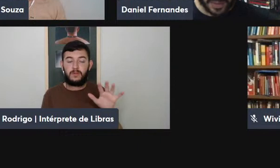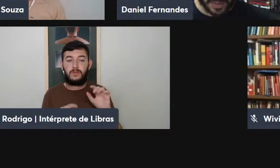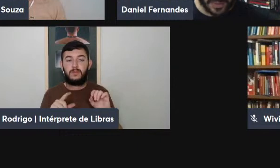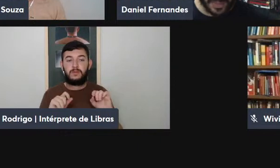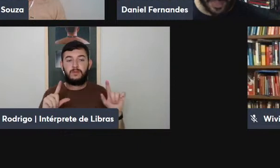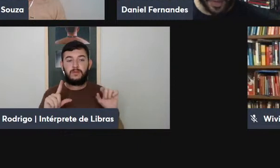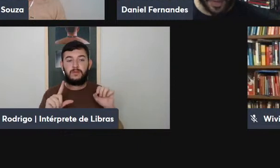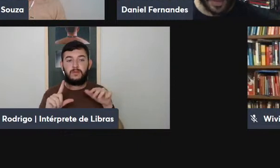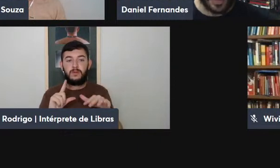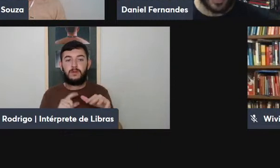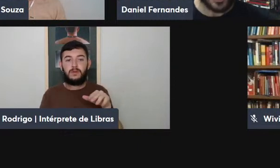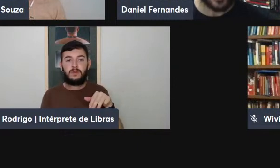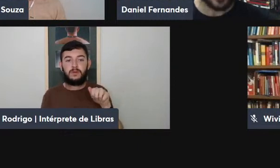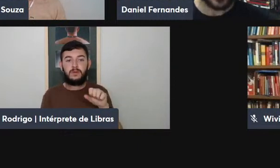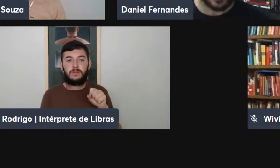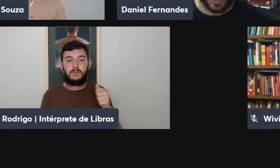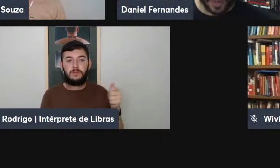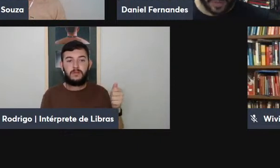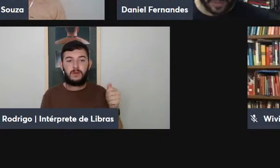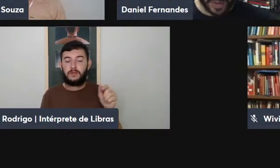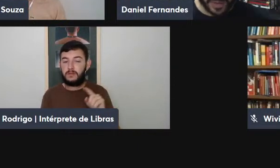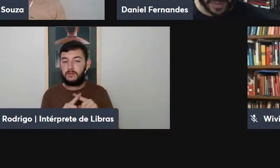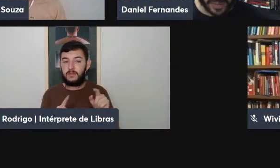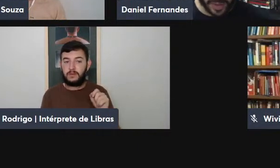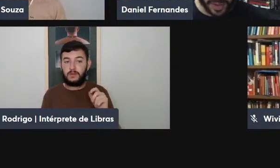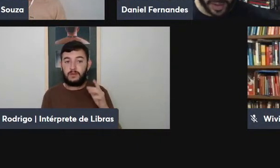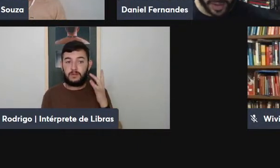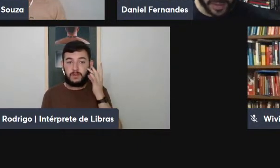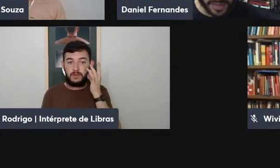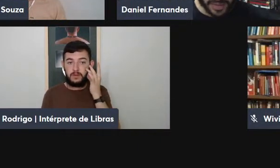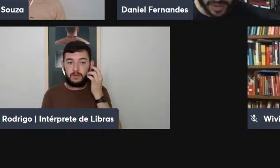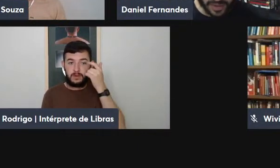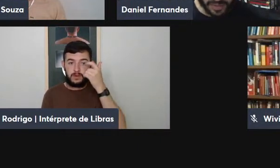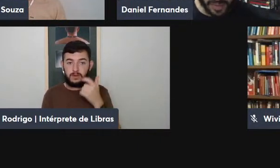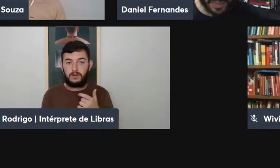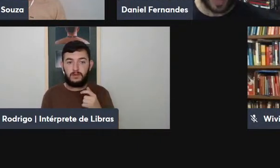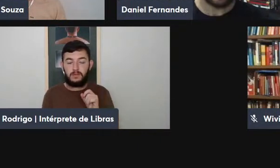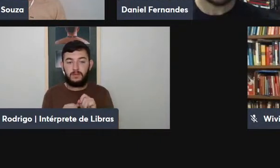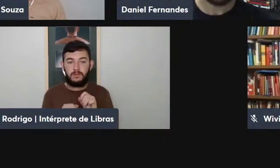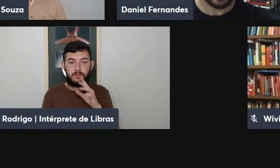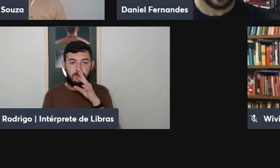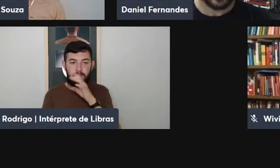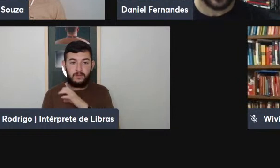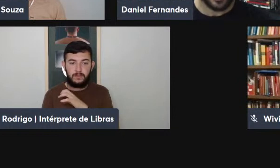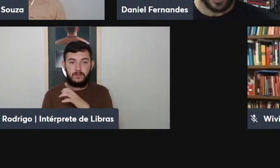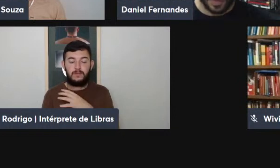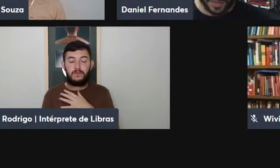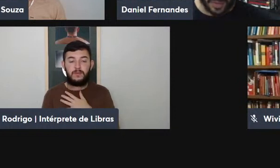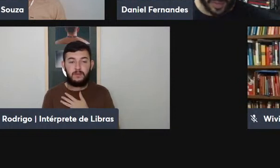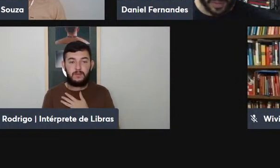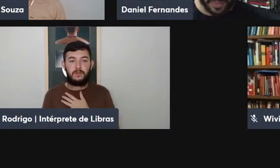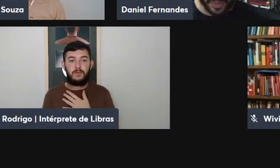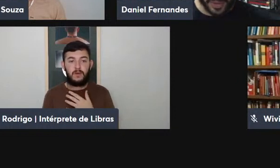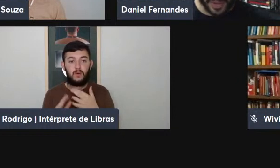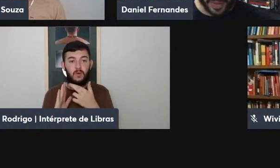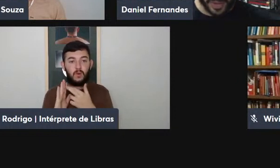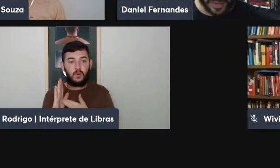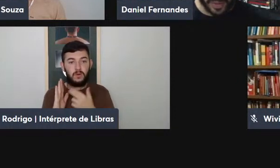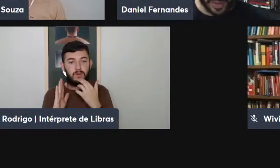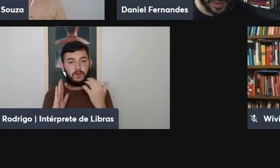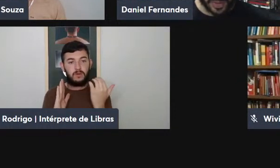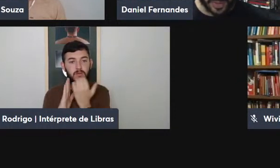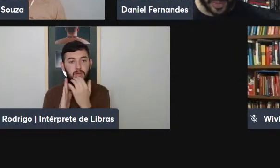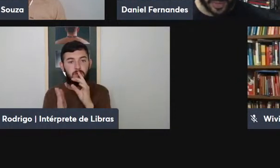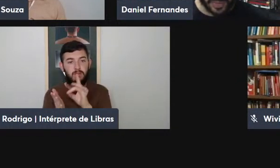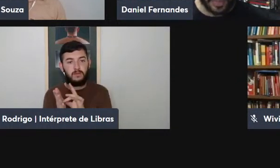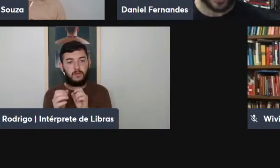massa. E, pessoalmente, o que eu faço é insistir no meu enquadramento, o que pode tornar